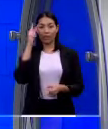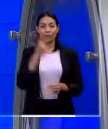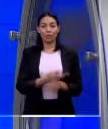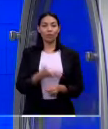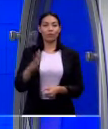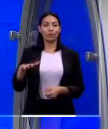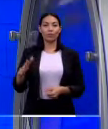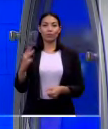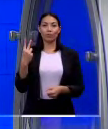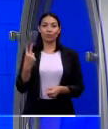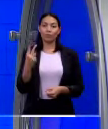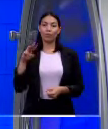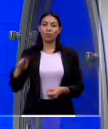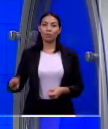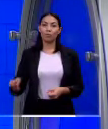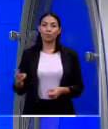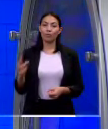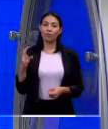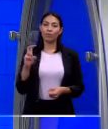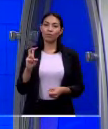tem prêmio estimado de